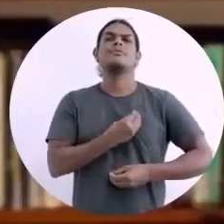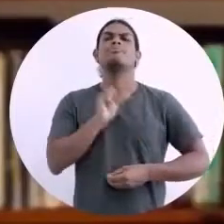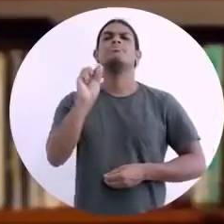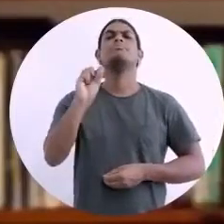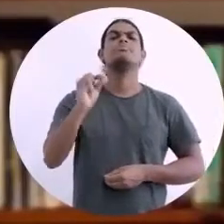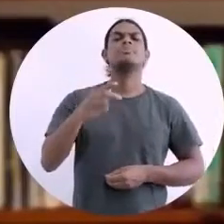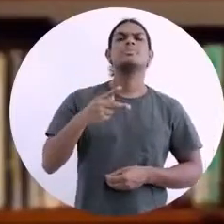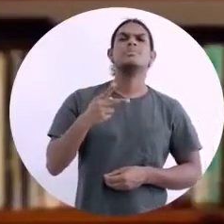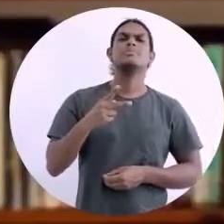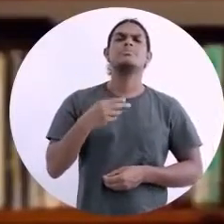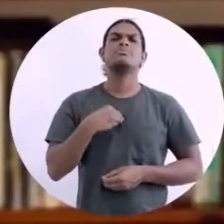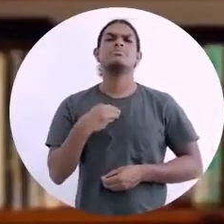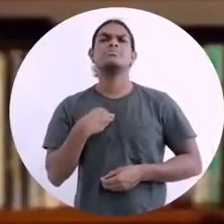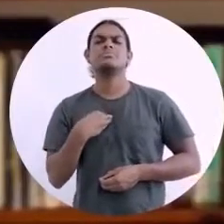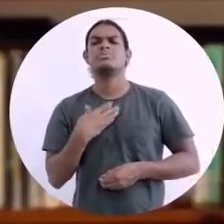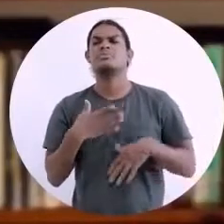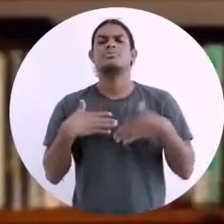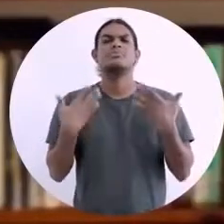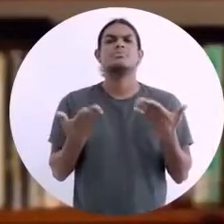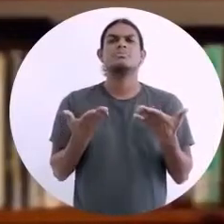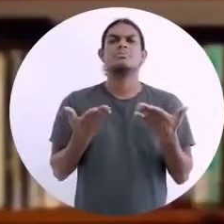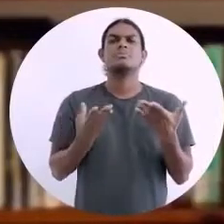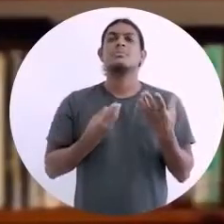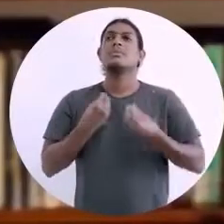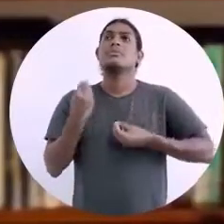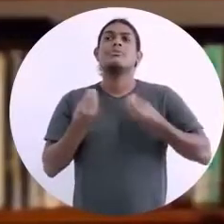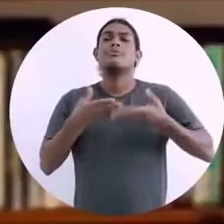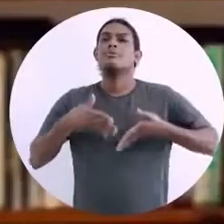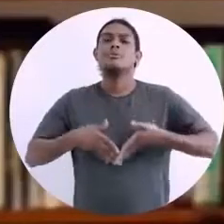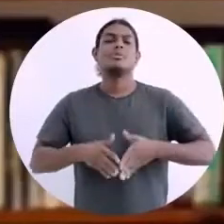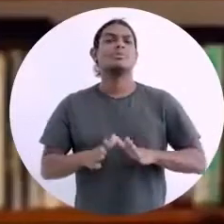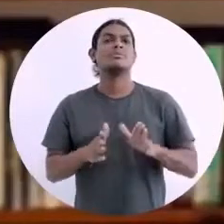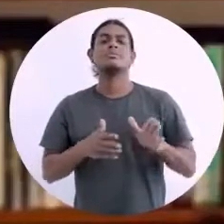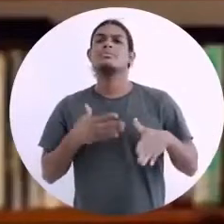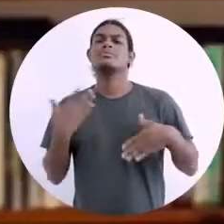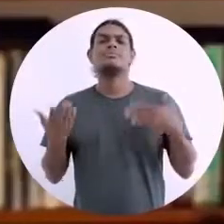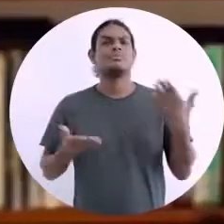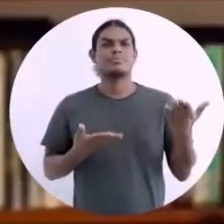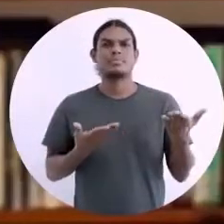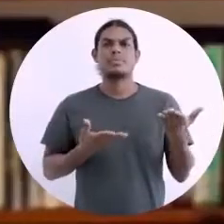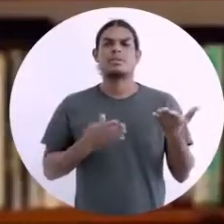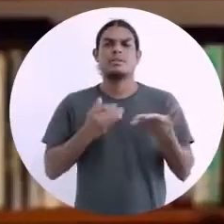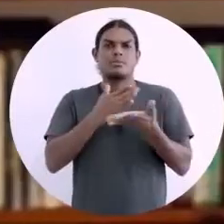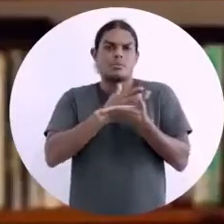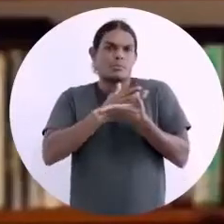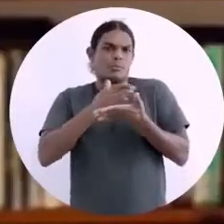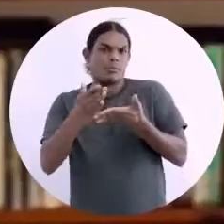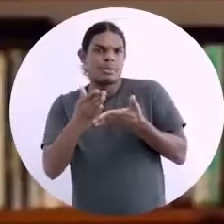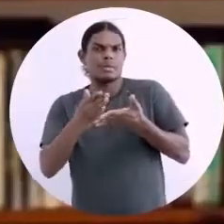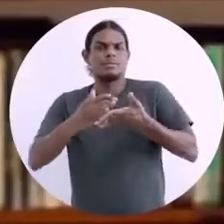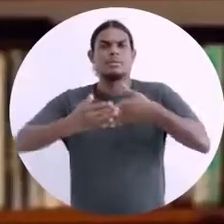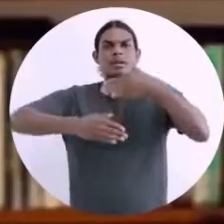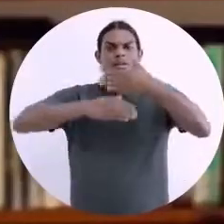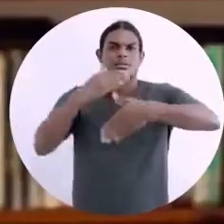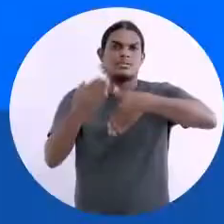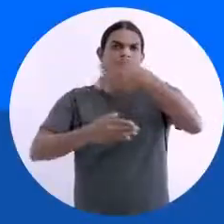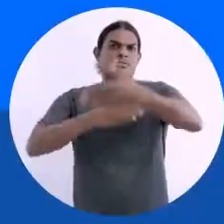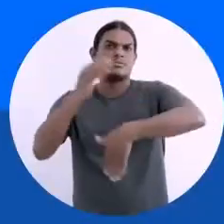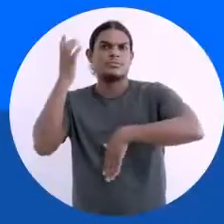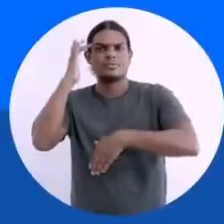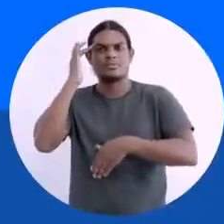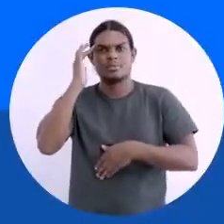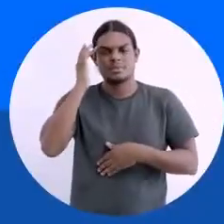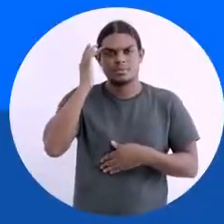perguntas de caráter filosófico. E aí, a primeira classe que ele resolveu classificar foi